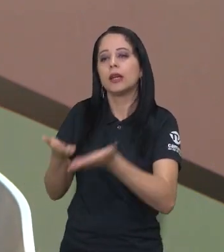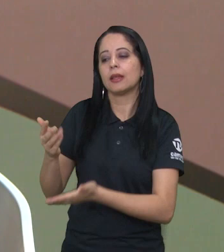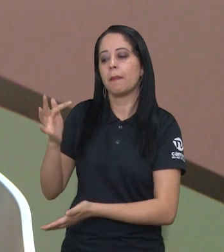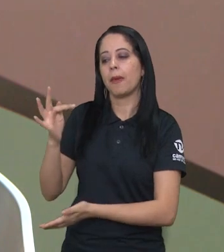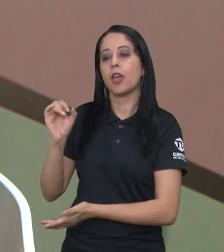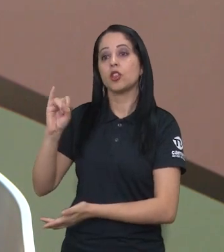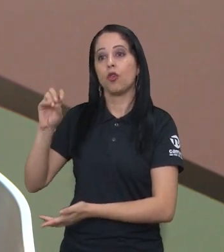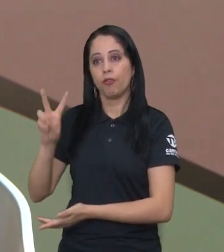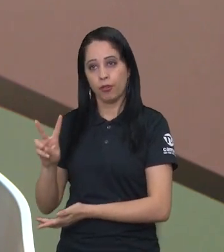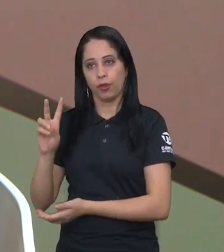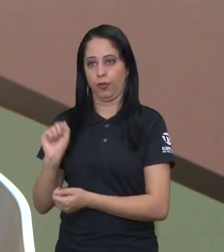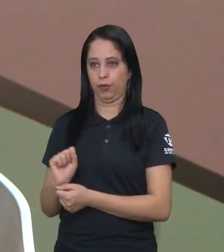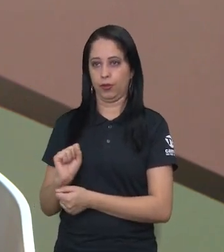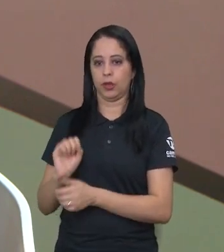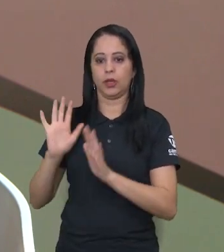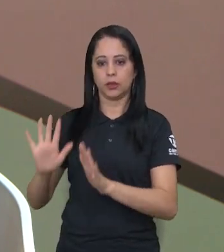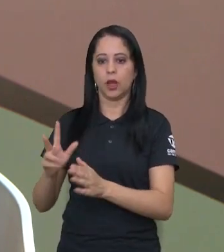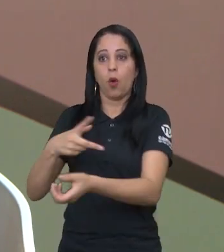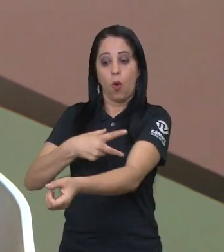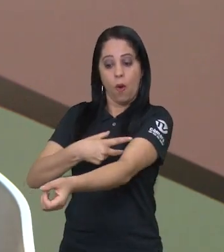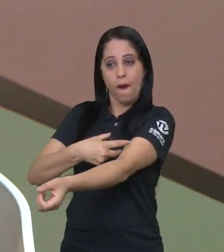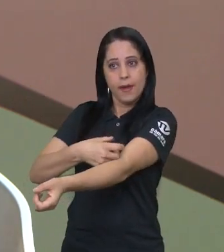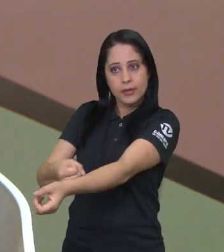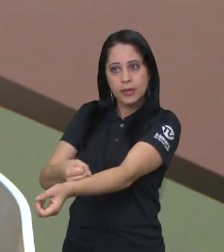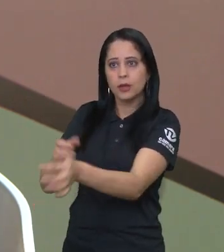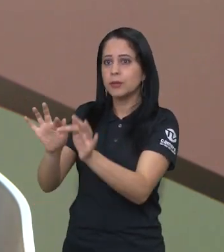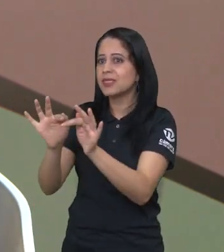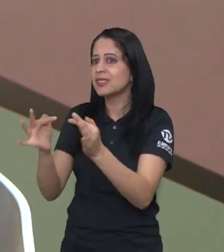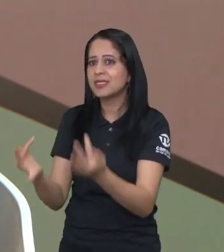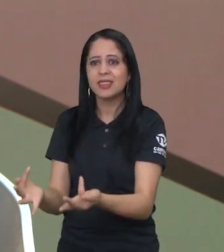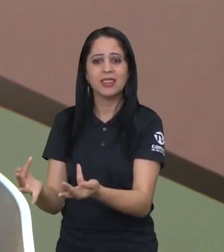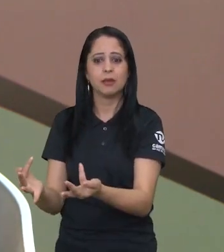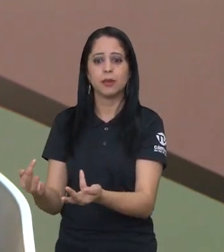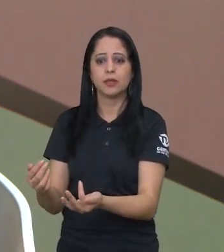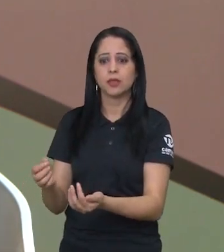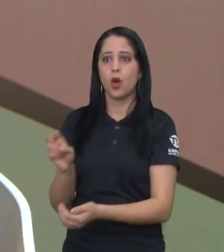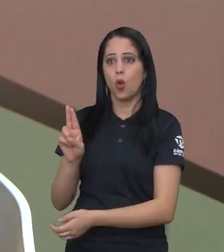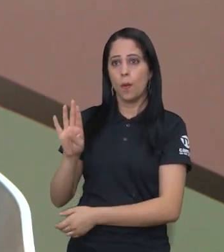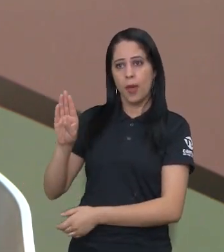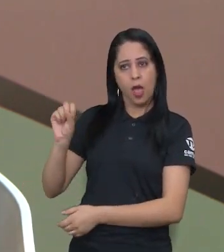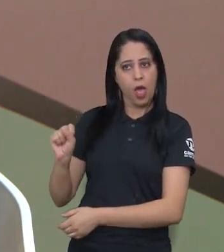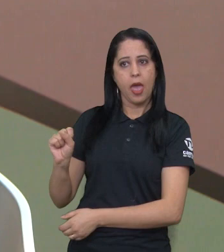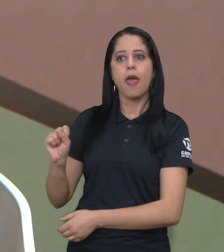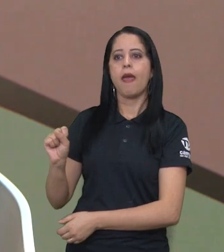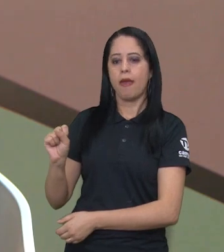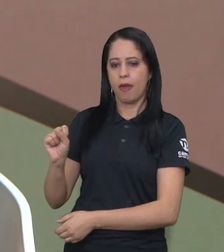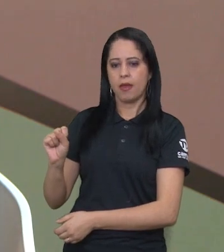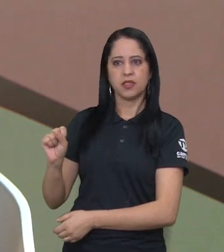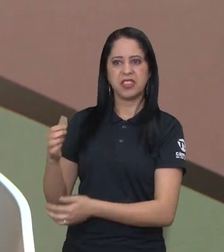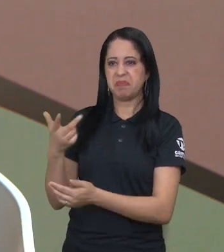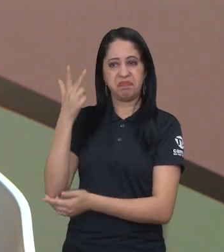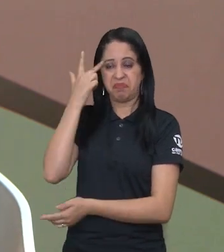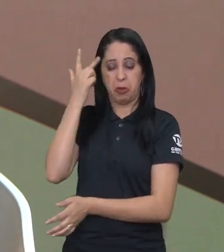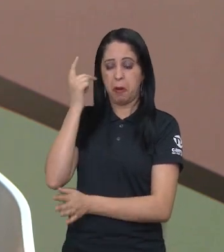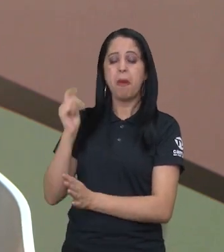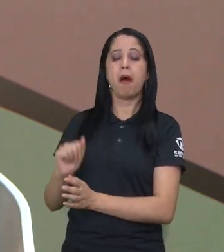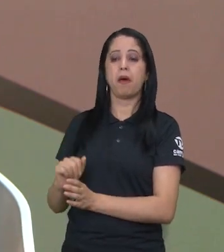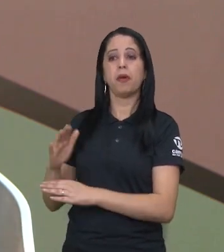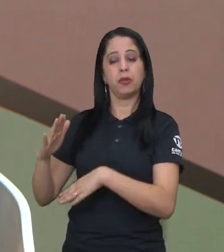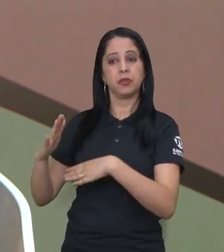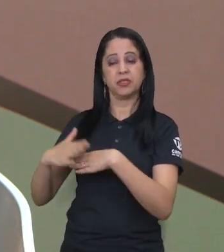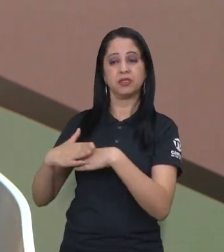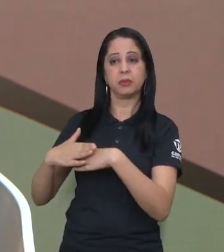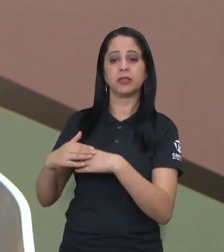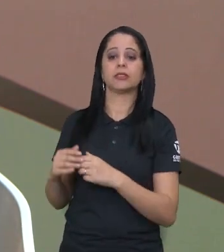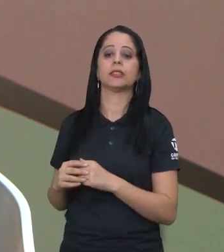das sorologias, que são exigências da Anvisa, que são exames simples, que até a própria UBS faz para paciente, não tem estresse nenhum.